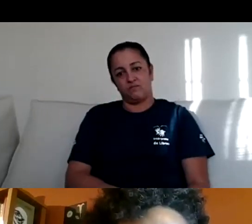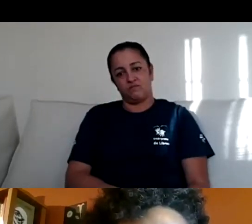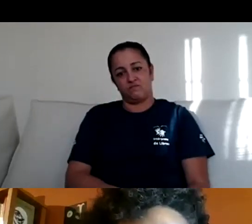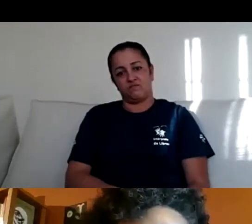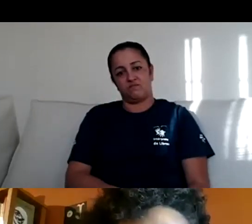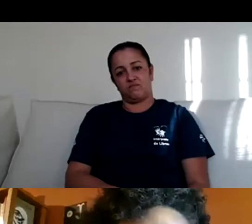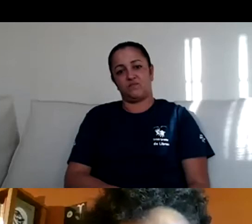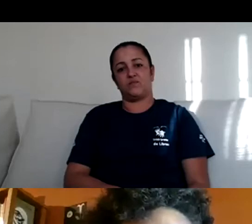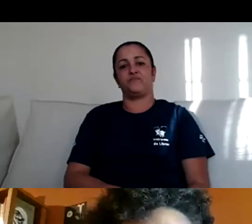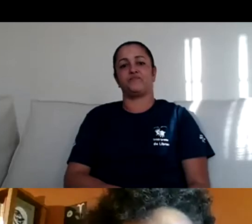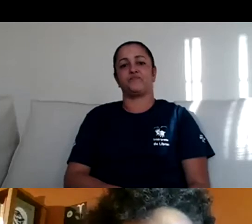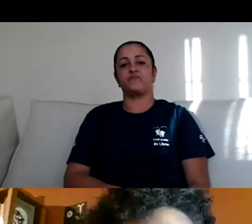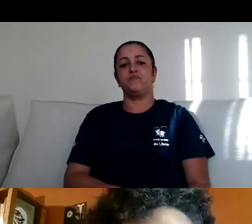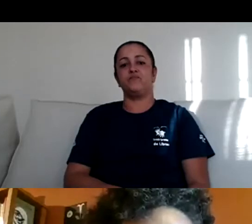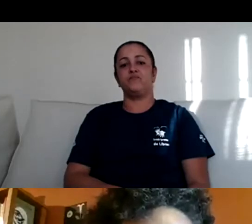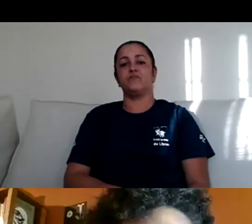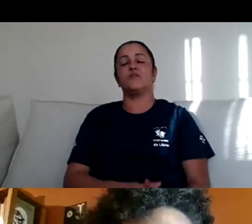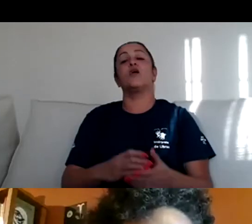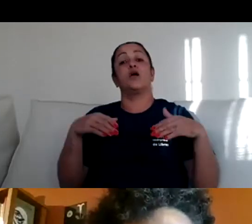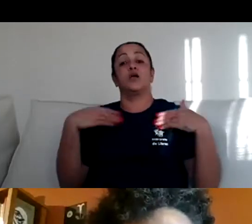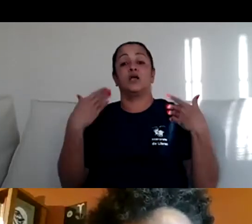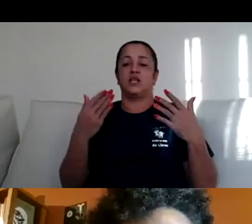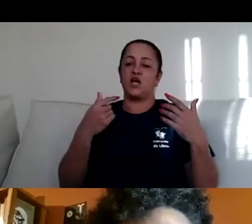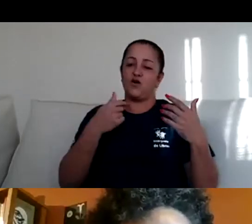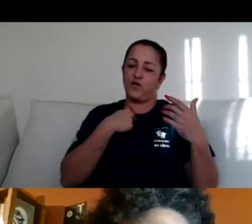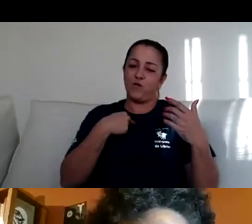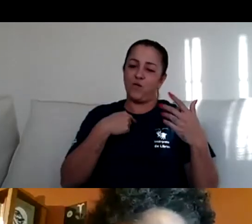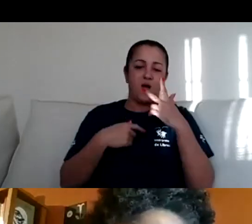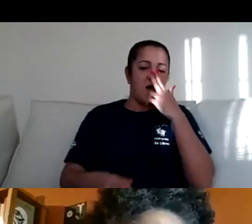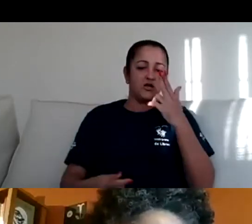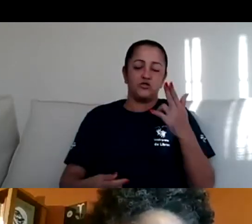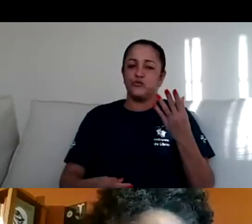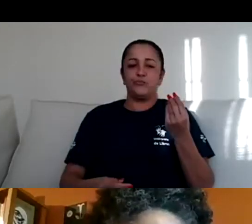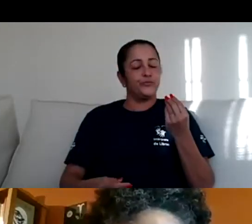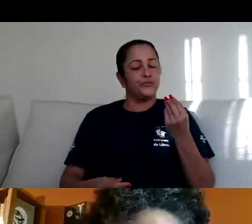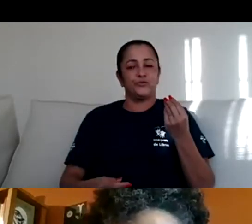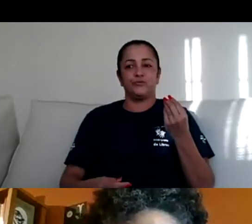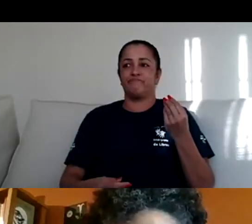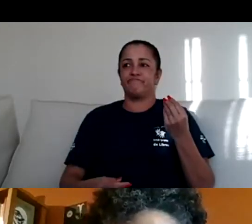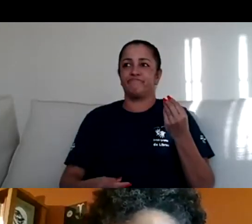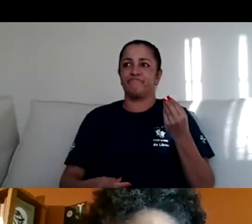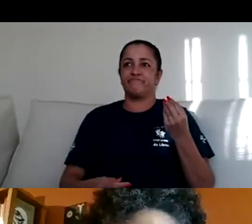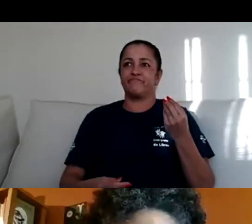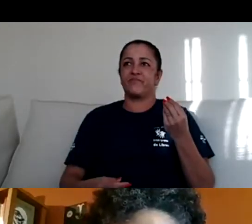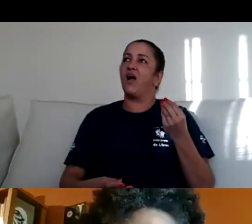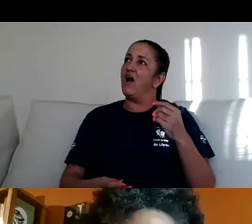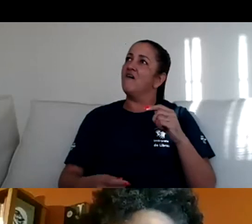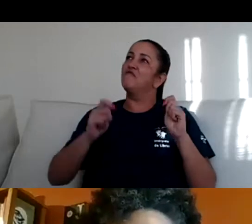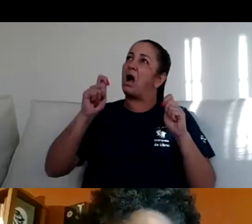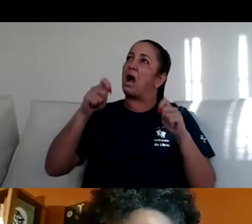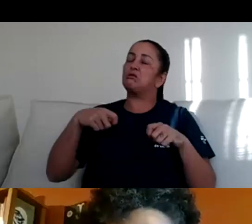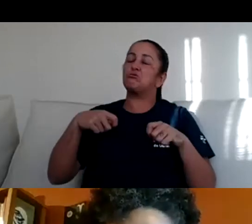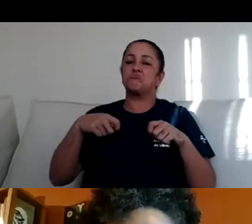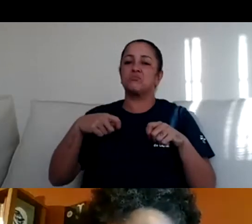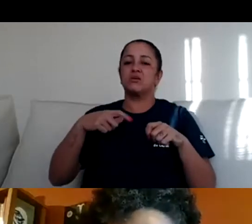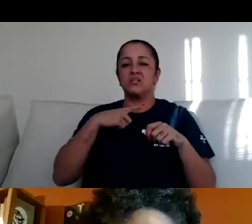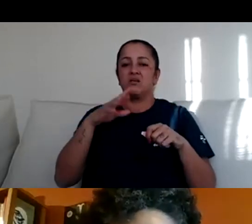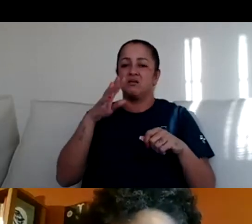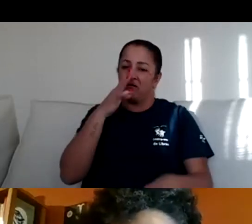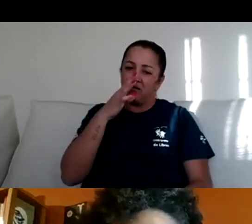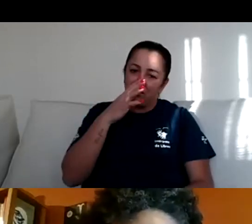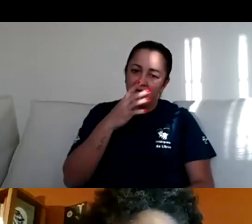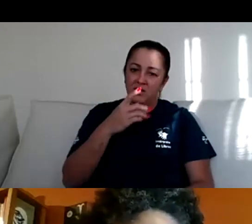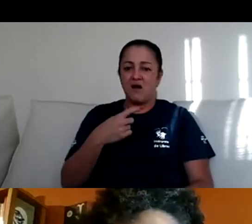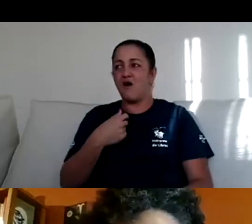Olha, eu acho muito válido, assim, quando o usuário vem, traz, né? Olha, senti falta,